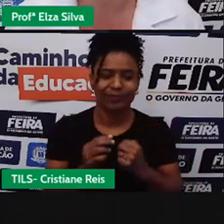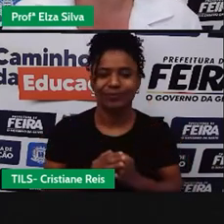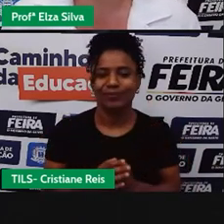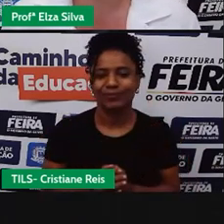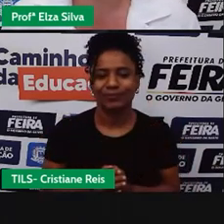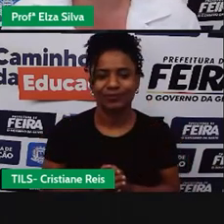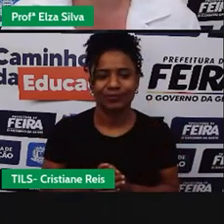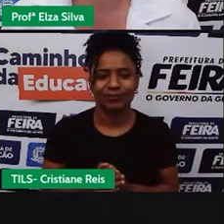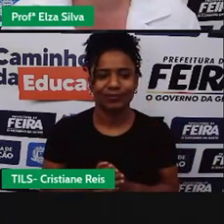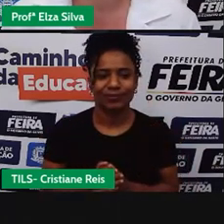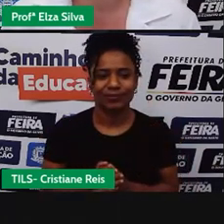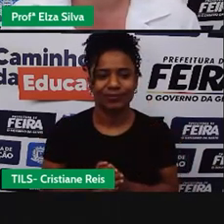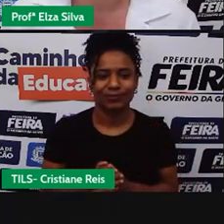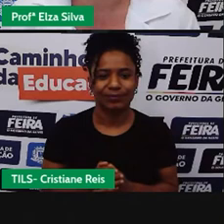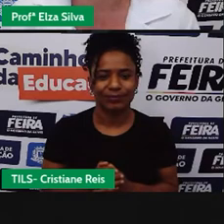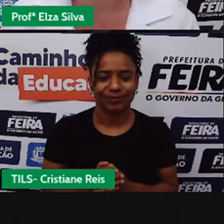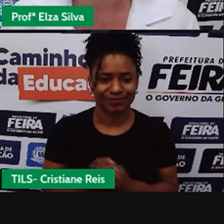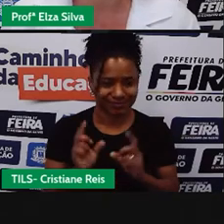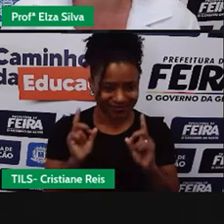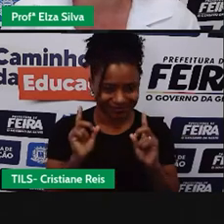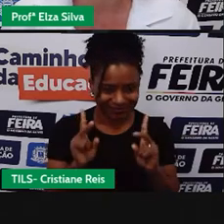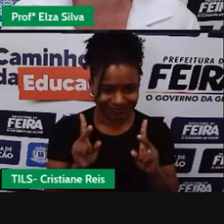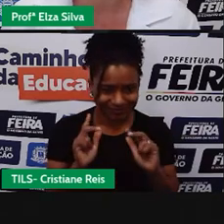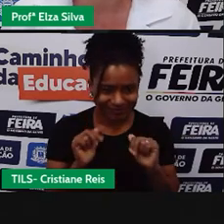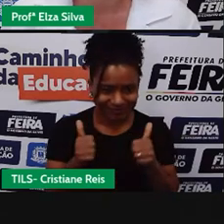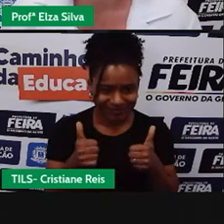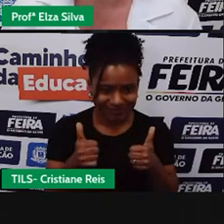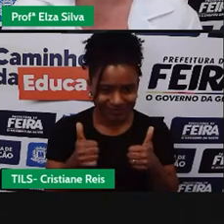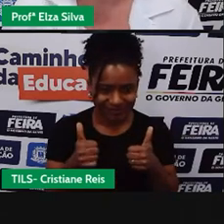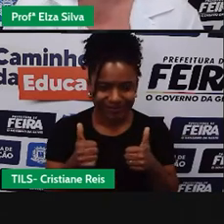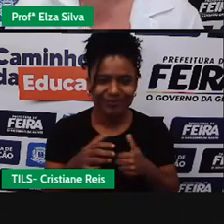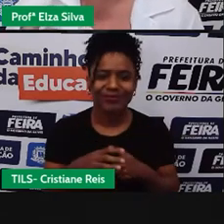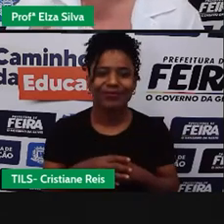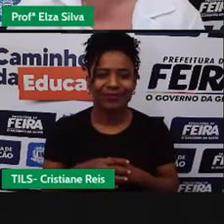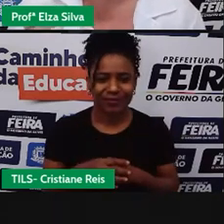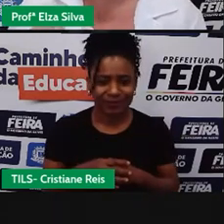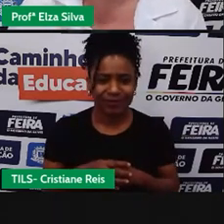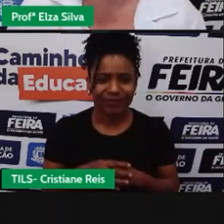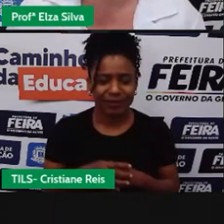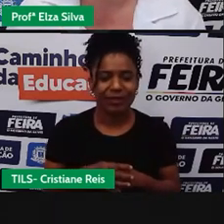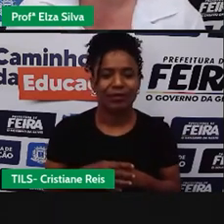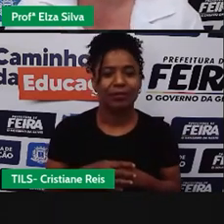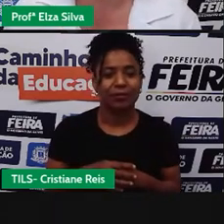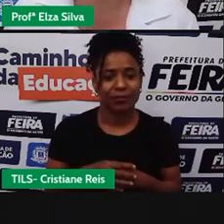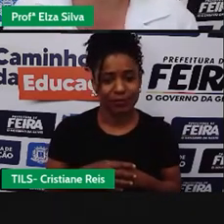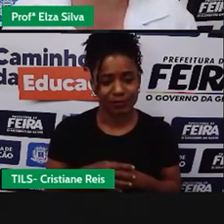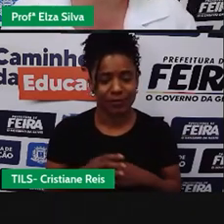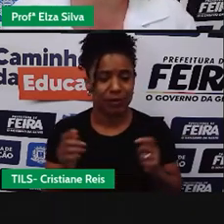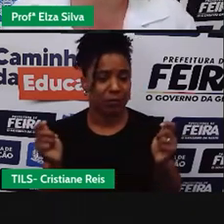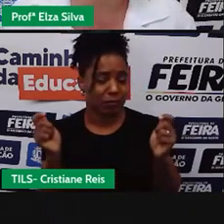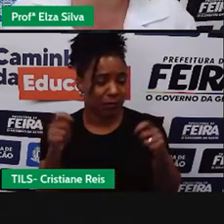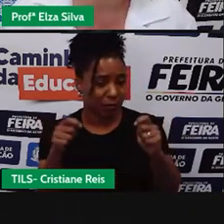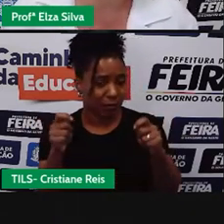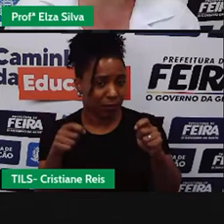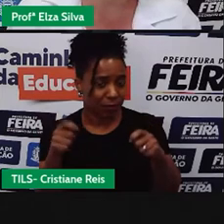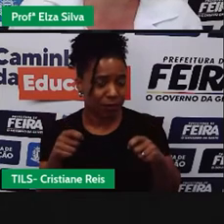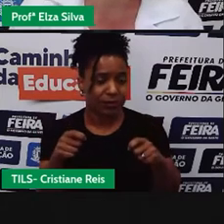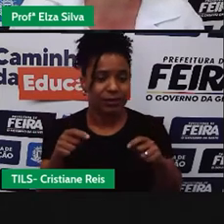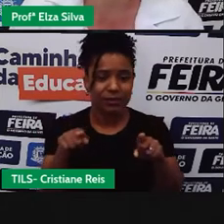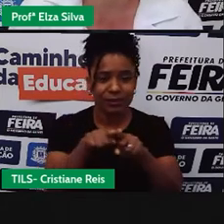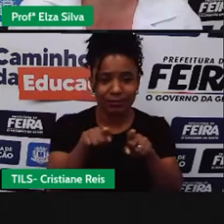portuguesa. Ok? E eu posso também utilizar este modal